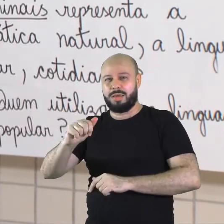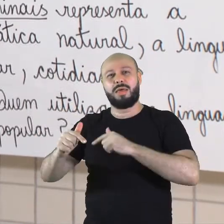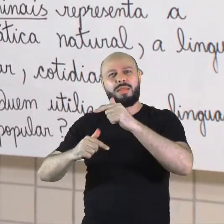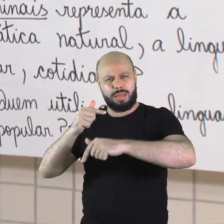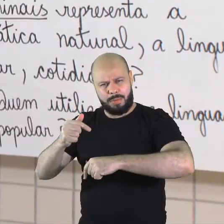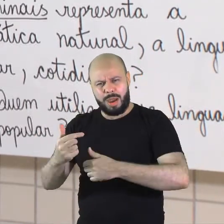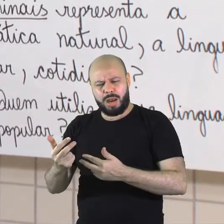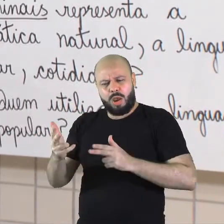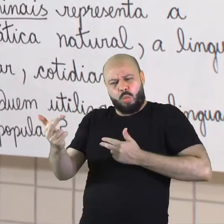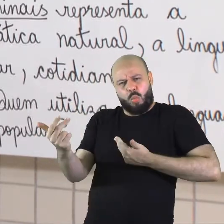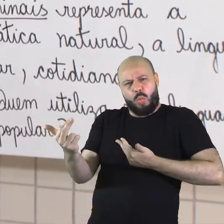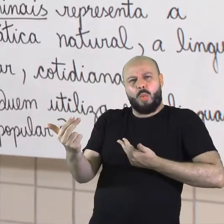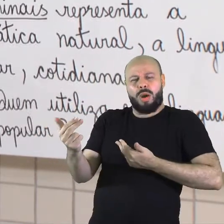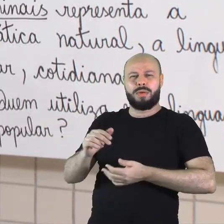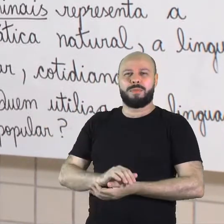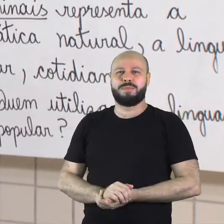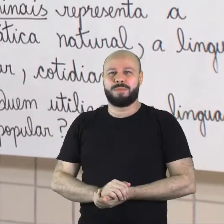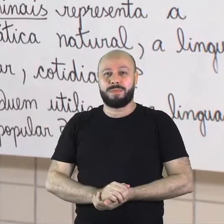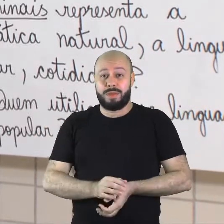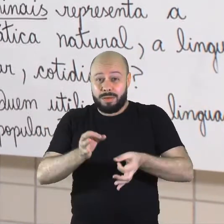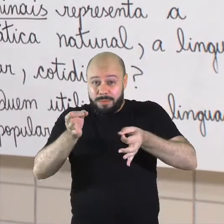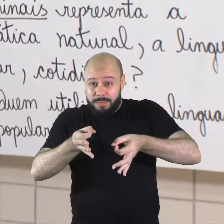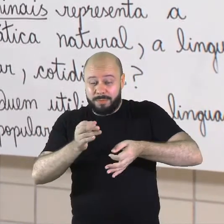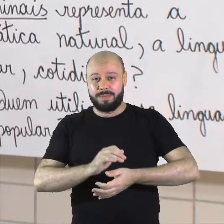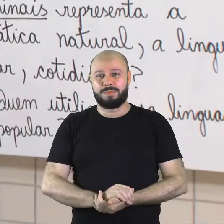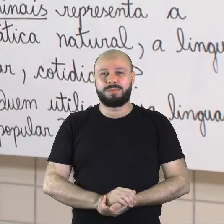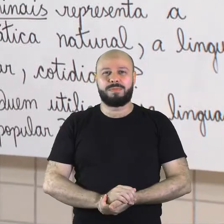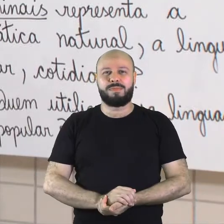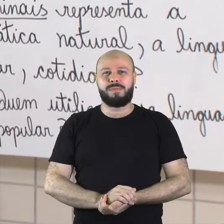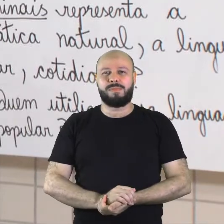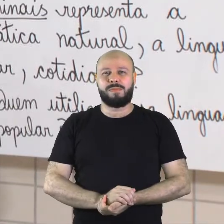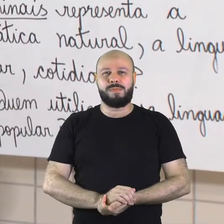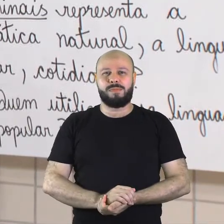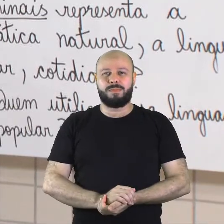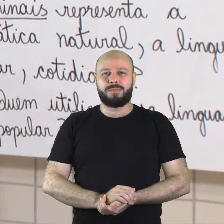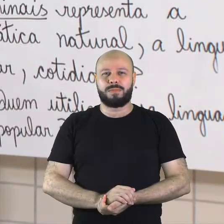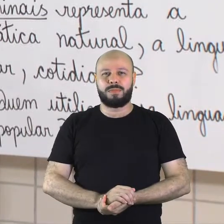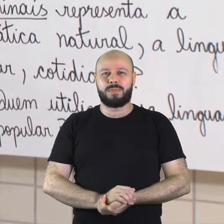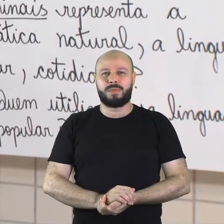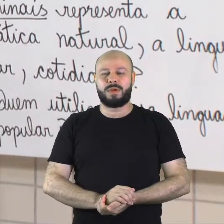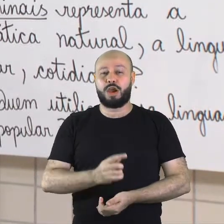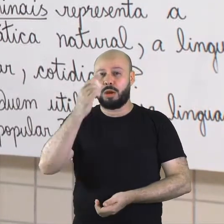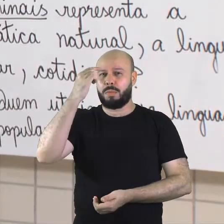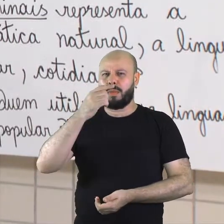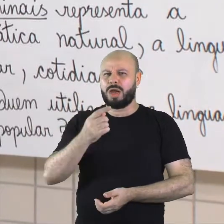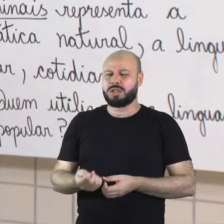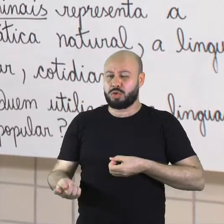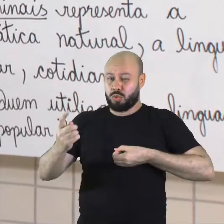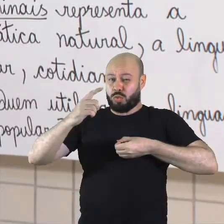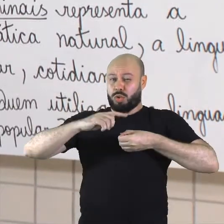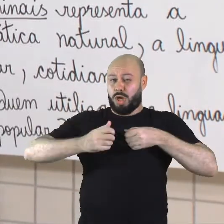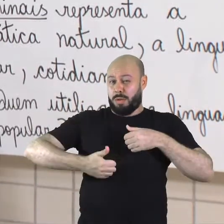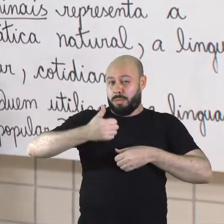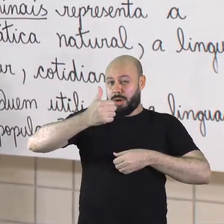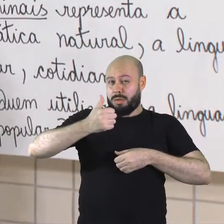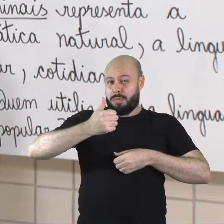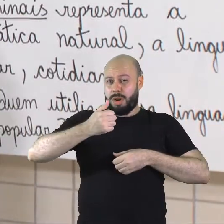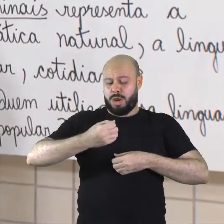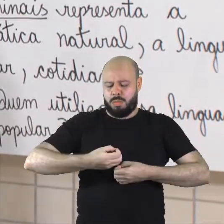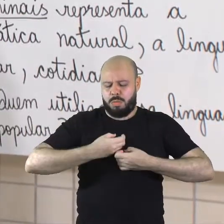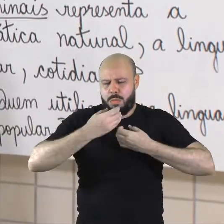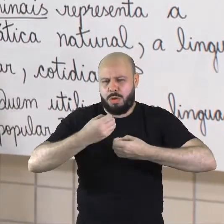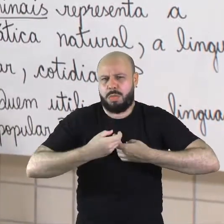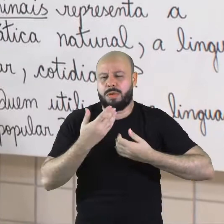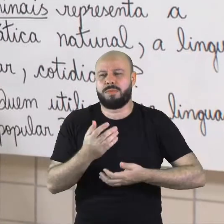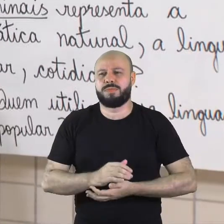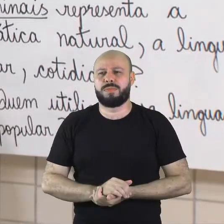isso, assim como Drummond, certo? Então, vamos ver aqui, vamos voltar à imagem lá do primeiro poema, por favor, vamos ver lá a